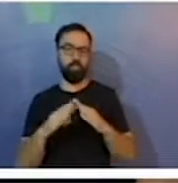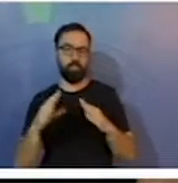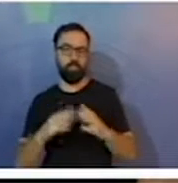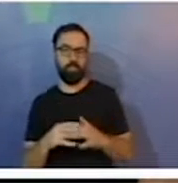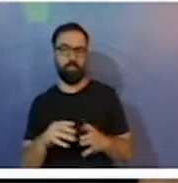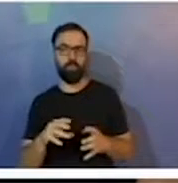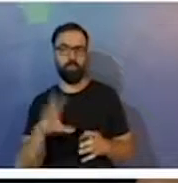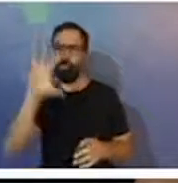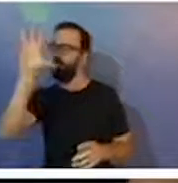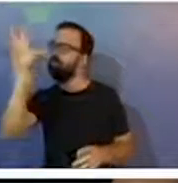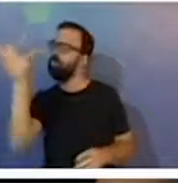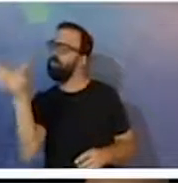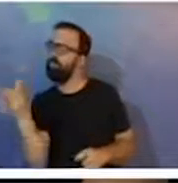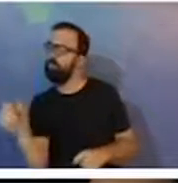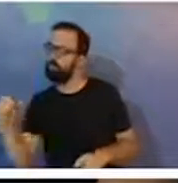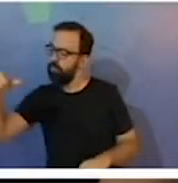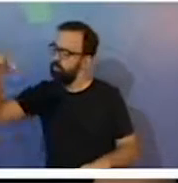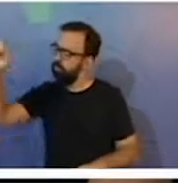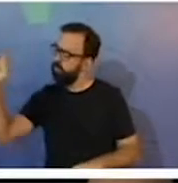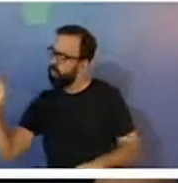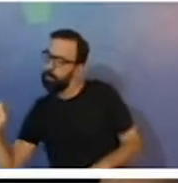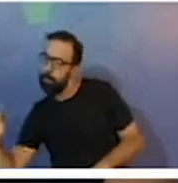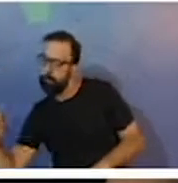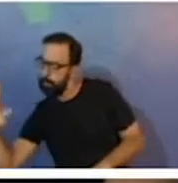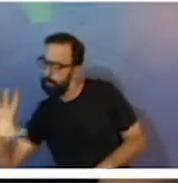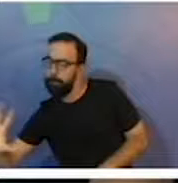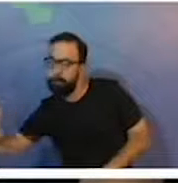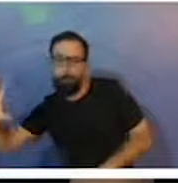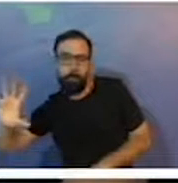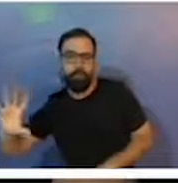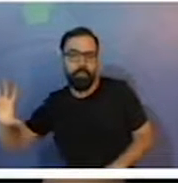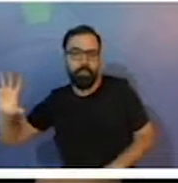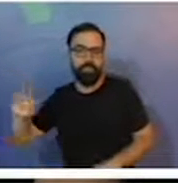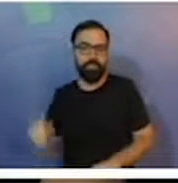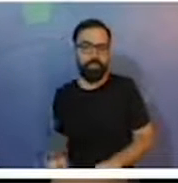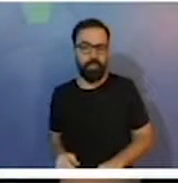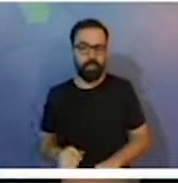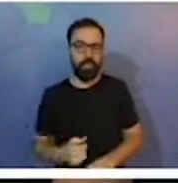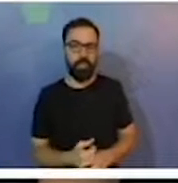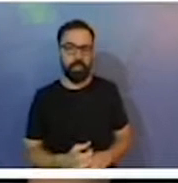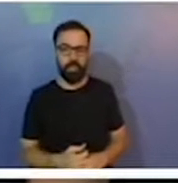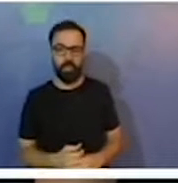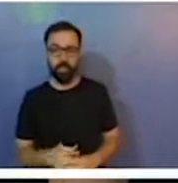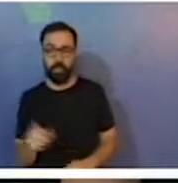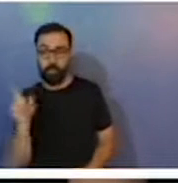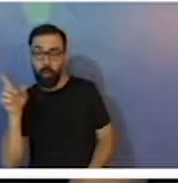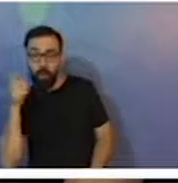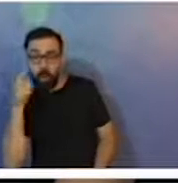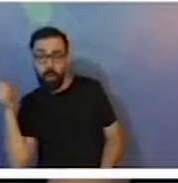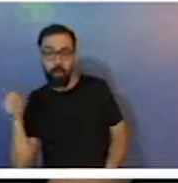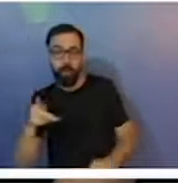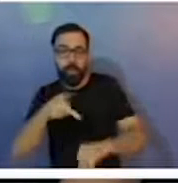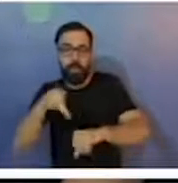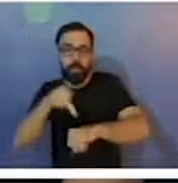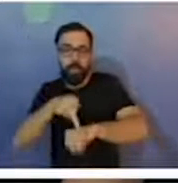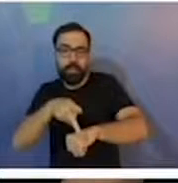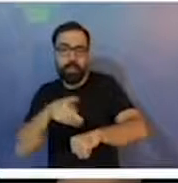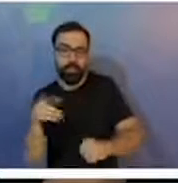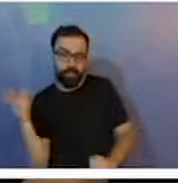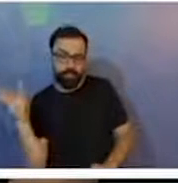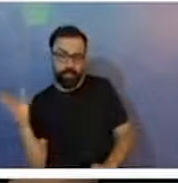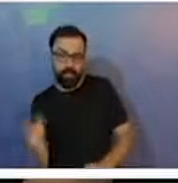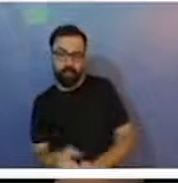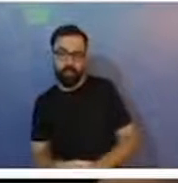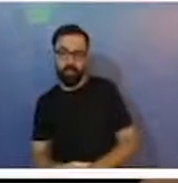do sul da África olha aqui no Mapa Mundi suga Fica aqui mais para o finalzinho olha botou na atacado aqui